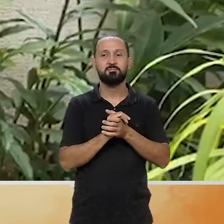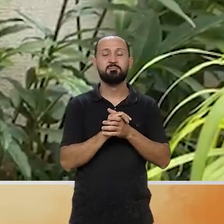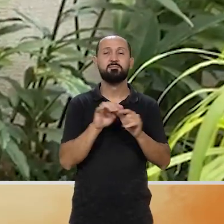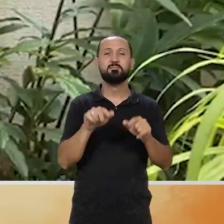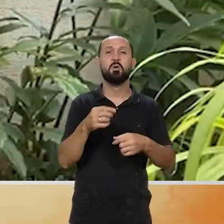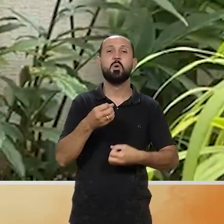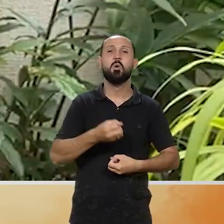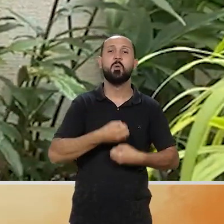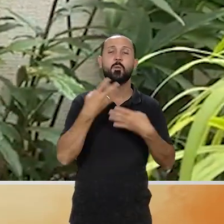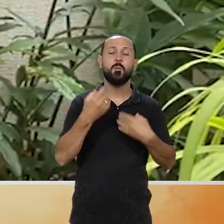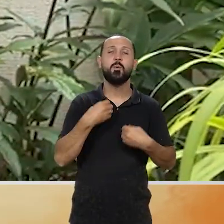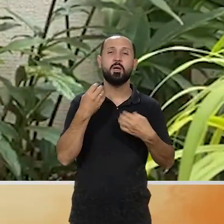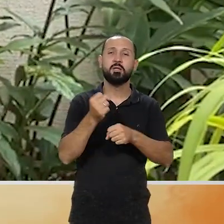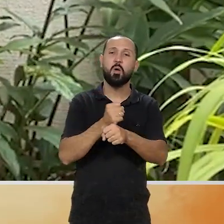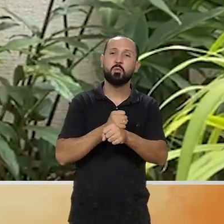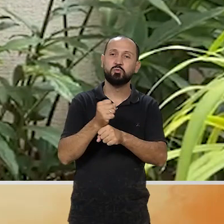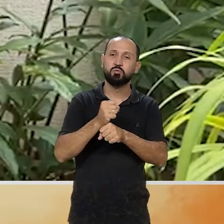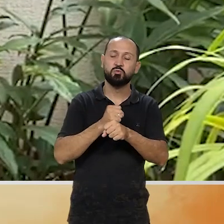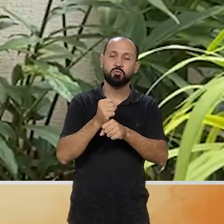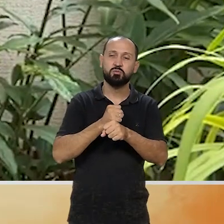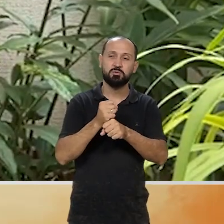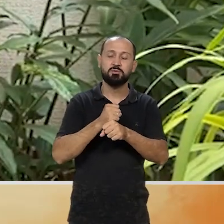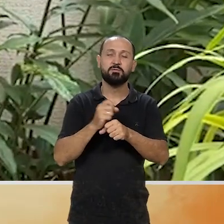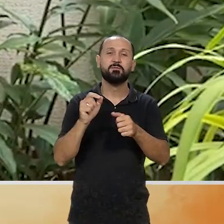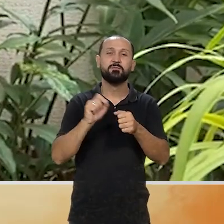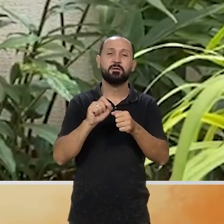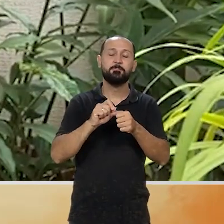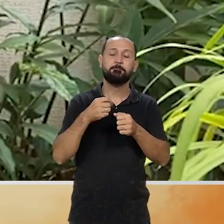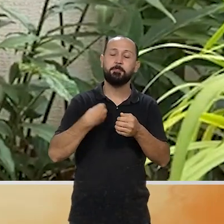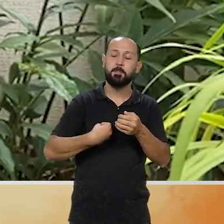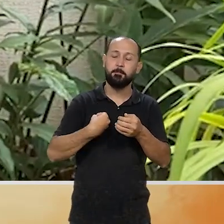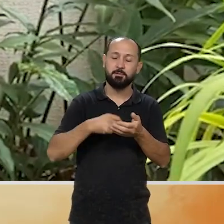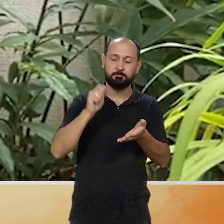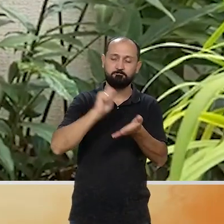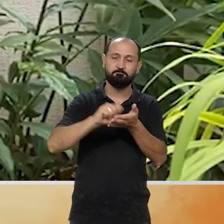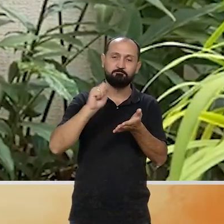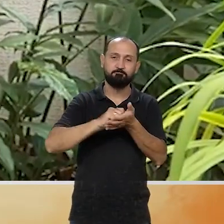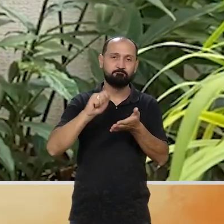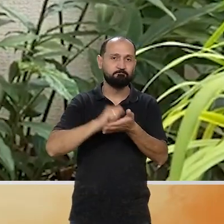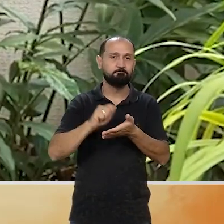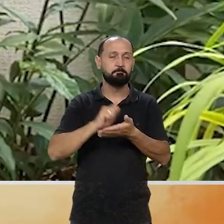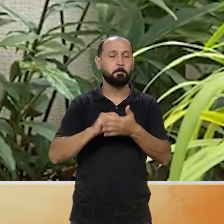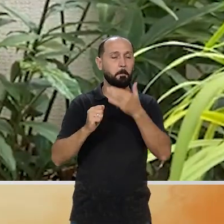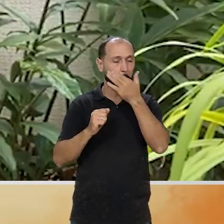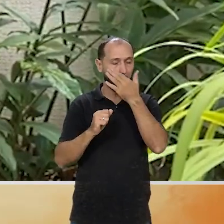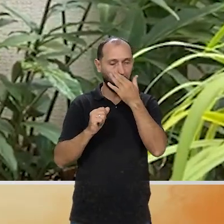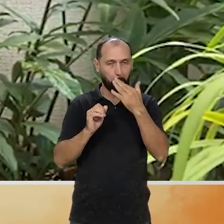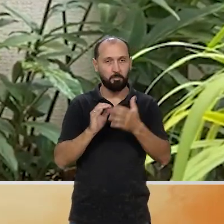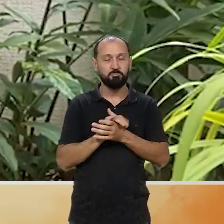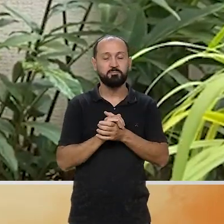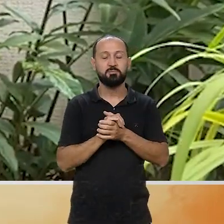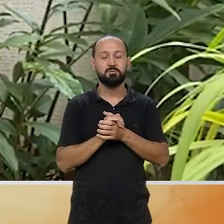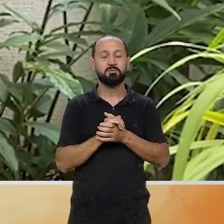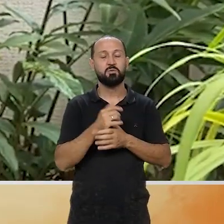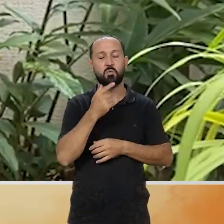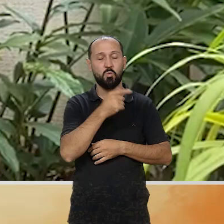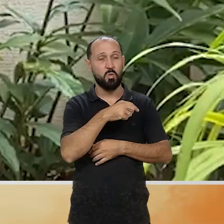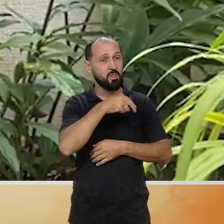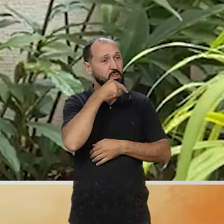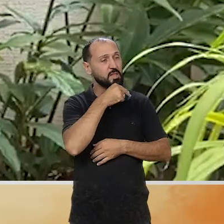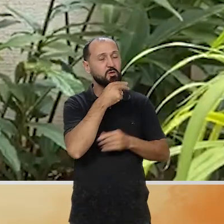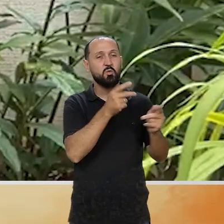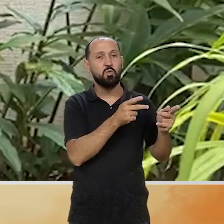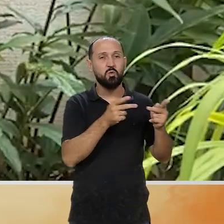lugar onde o poeta viveu pelas últimas décadas e produziu parte significativa de sua obra. Silvestre